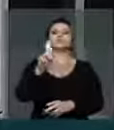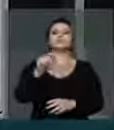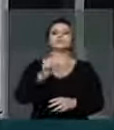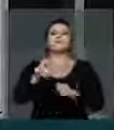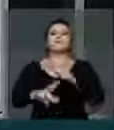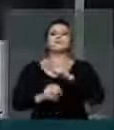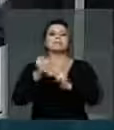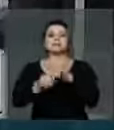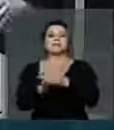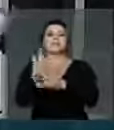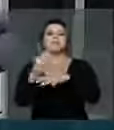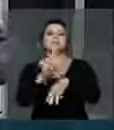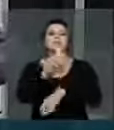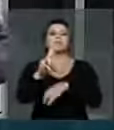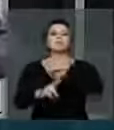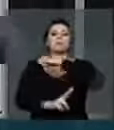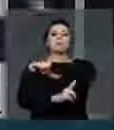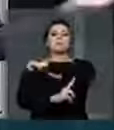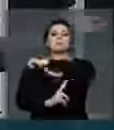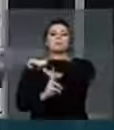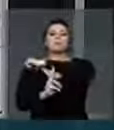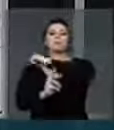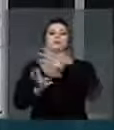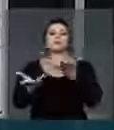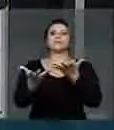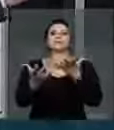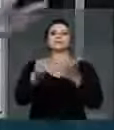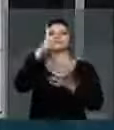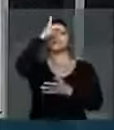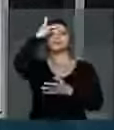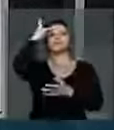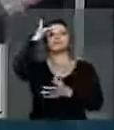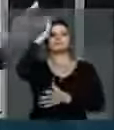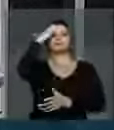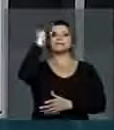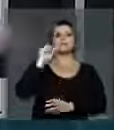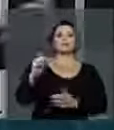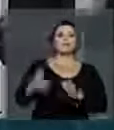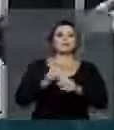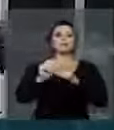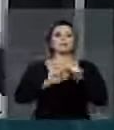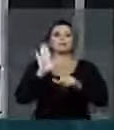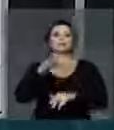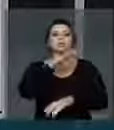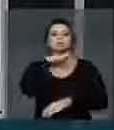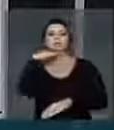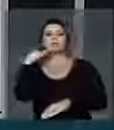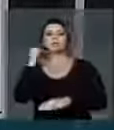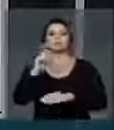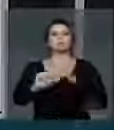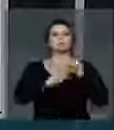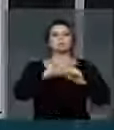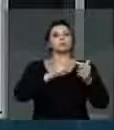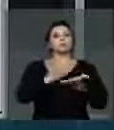pontes, de relacionar heróis não sei da quanta, enfim, e fazer aqui